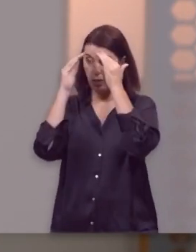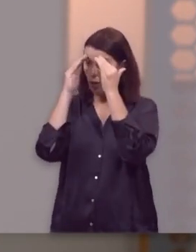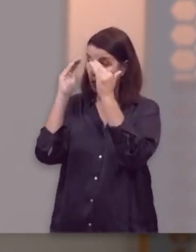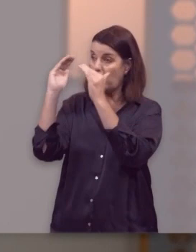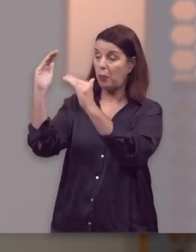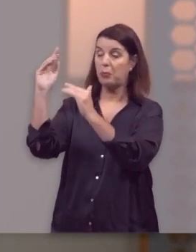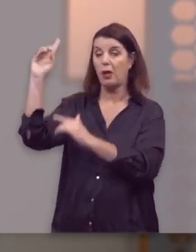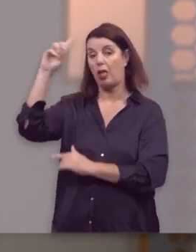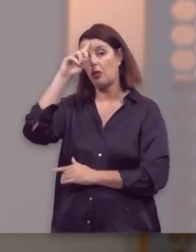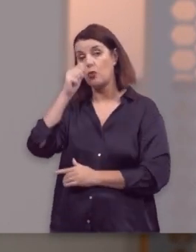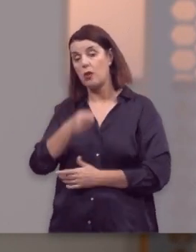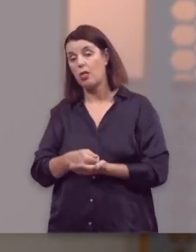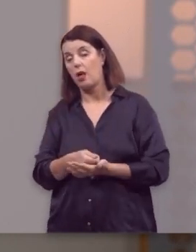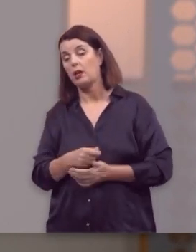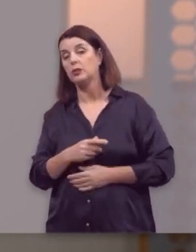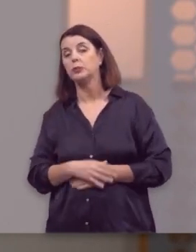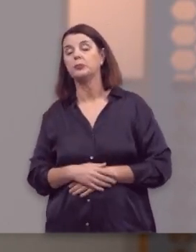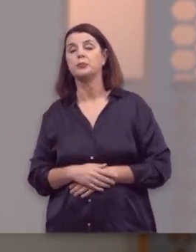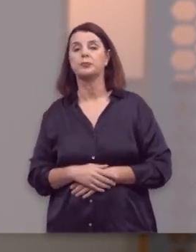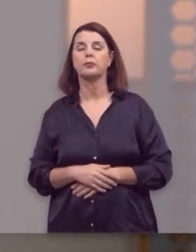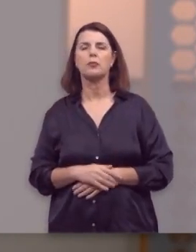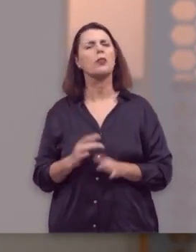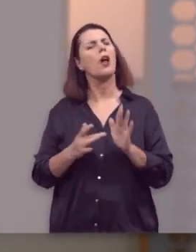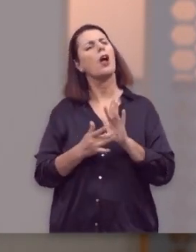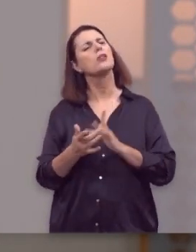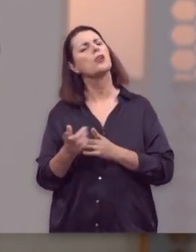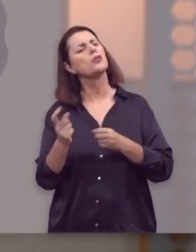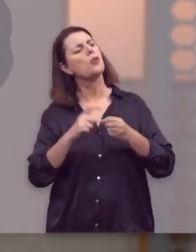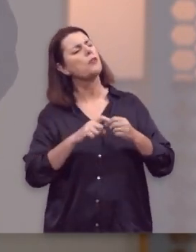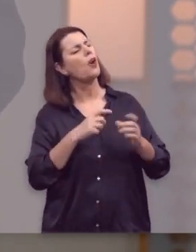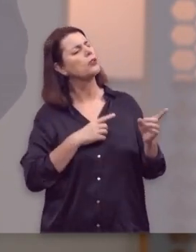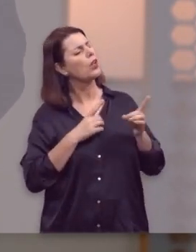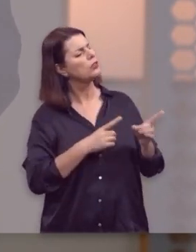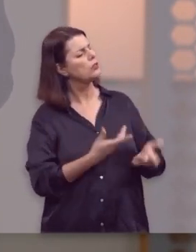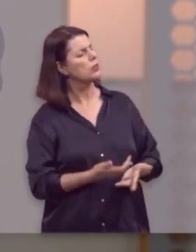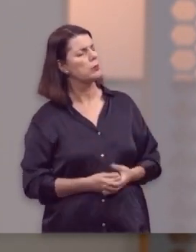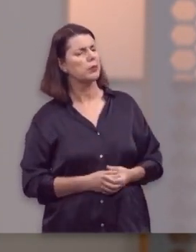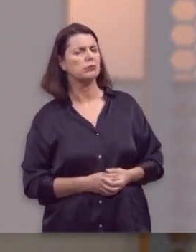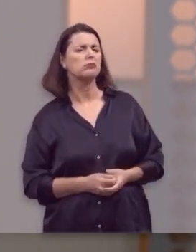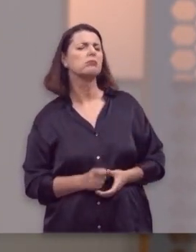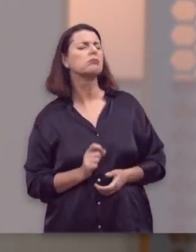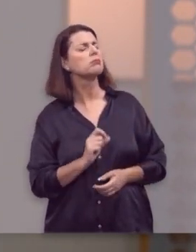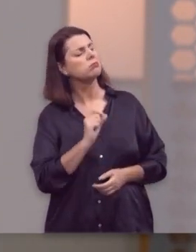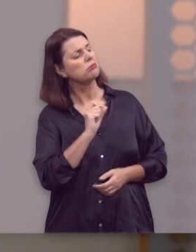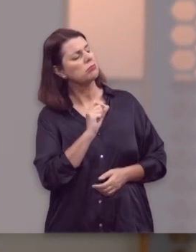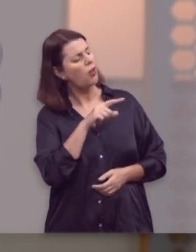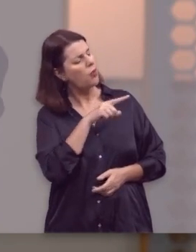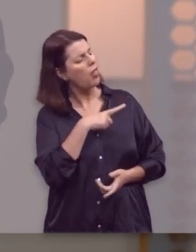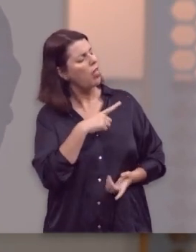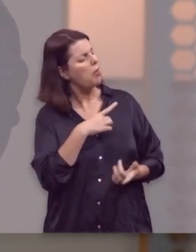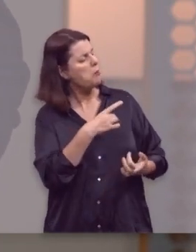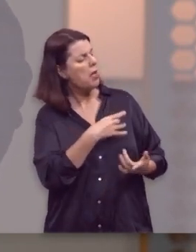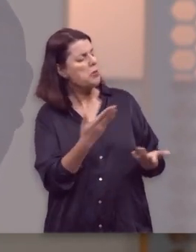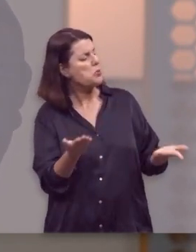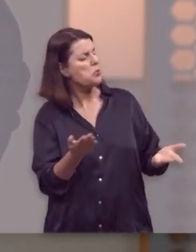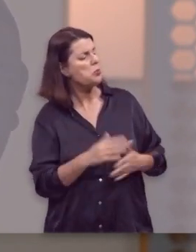da sua autoridade. Aí Jesus volta-se para os discípulos e pergunta assim: por que vocês estão com